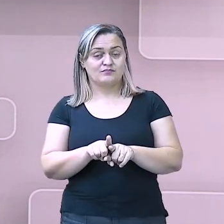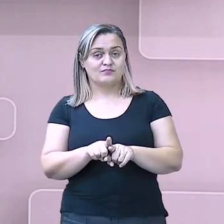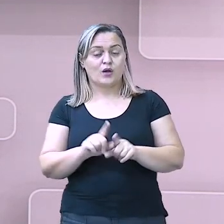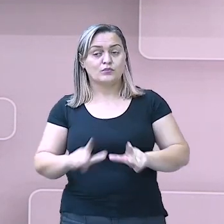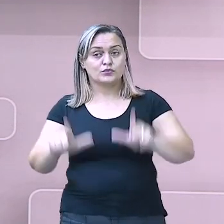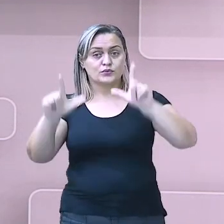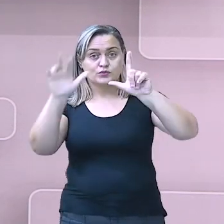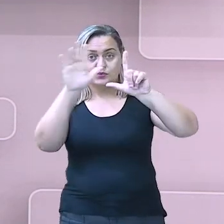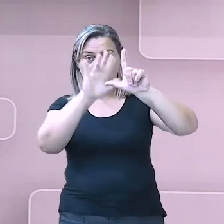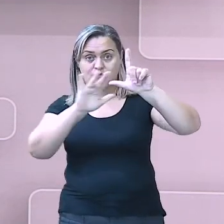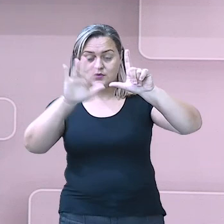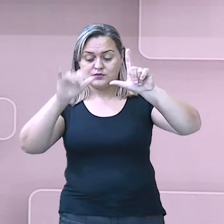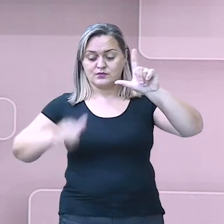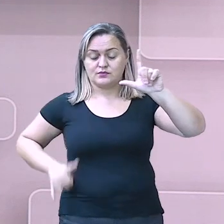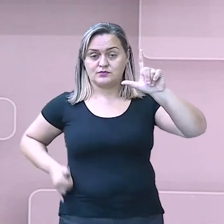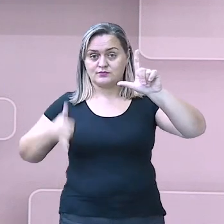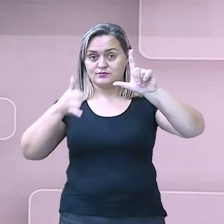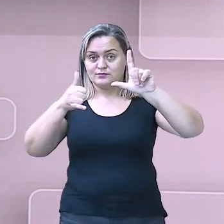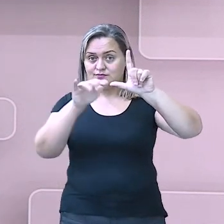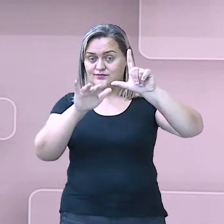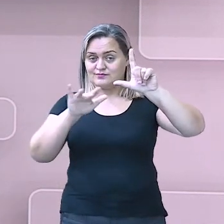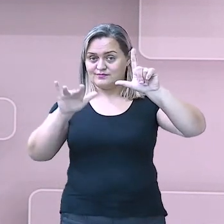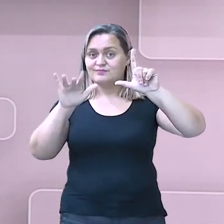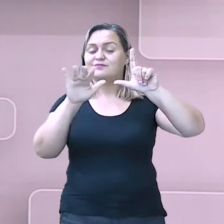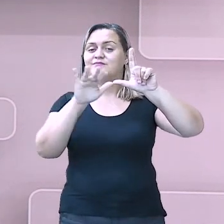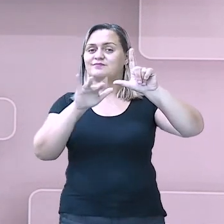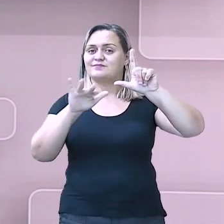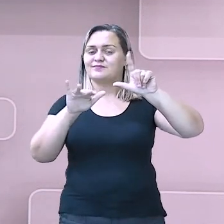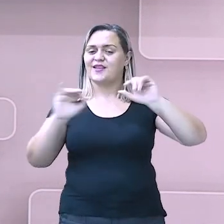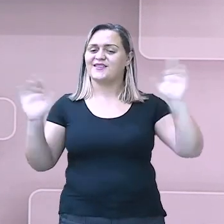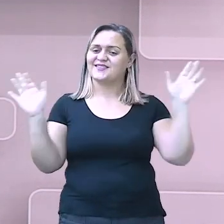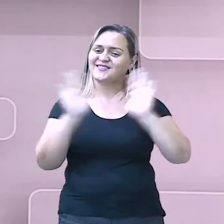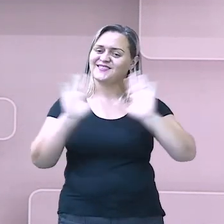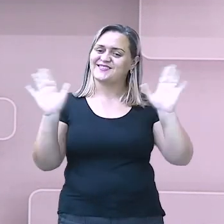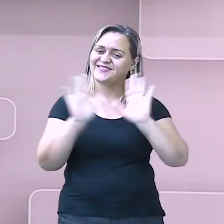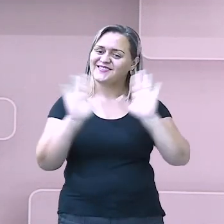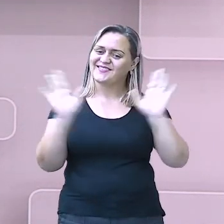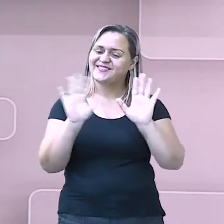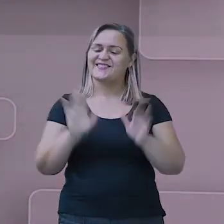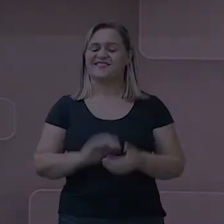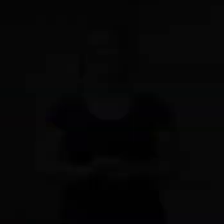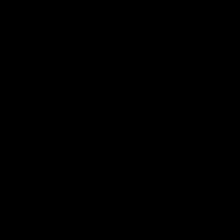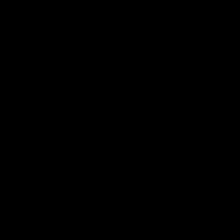seu celular para essa imagem que aparece. Até a próxima, pessoal. Tchau, tchau!